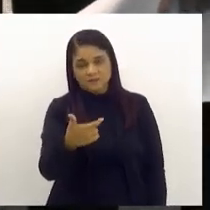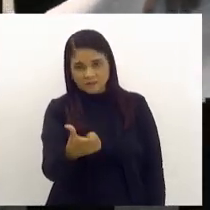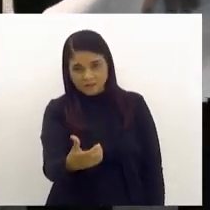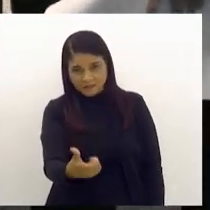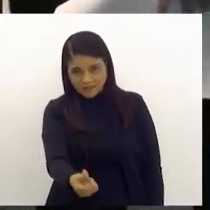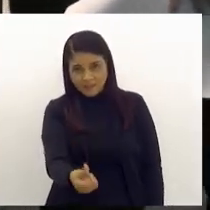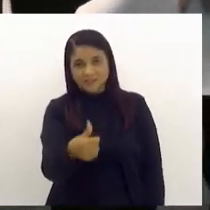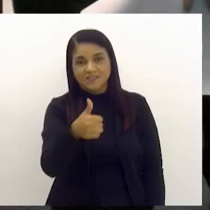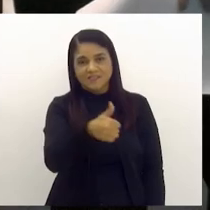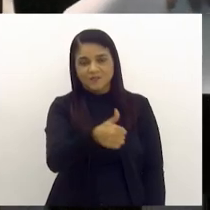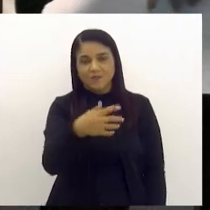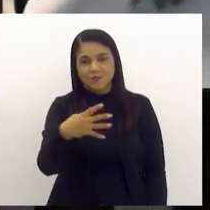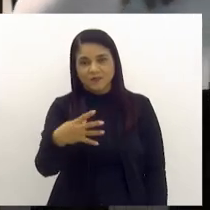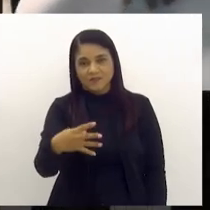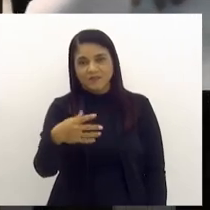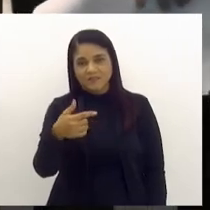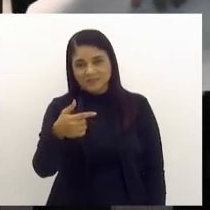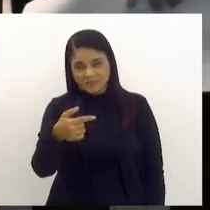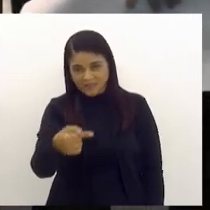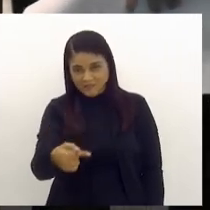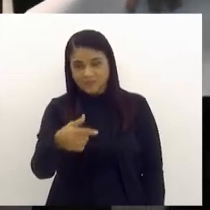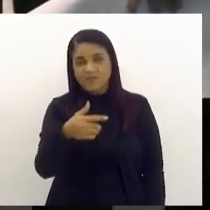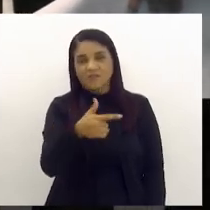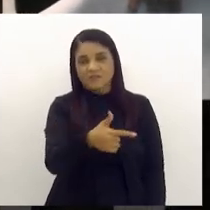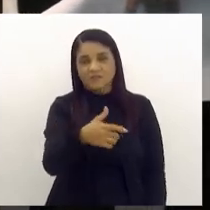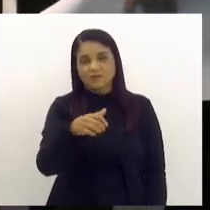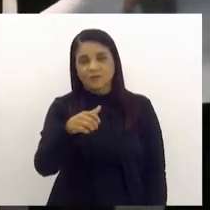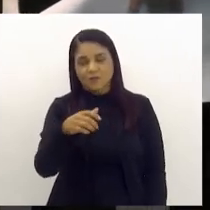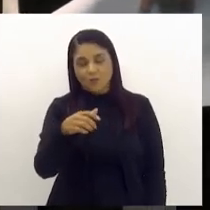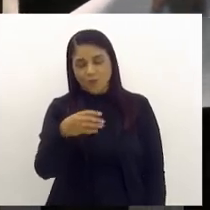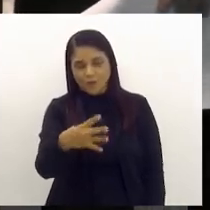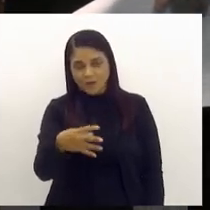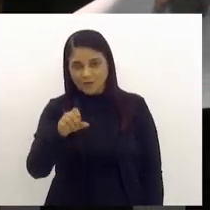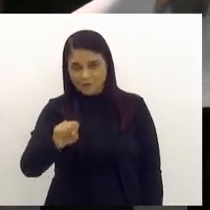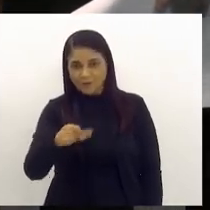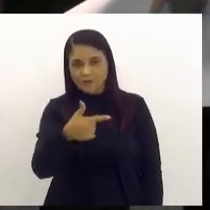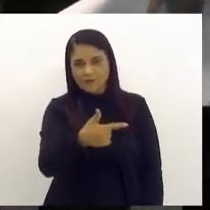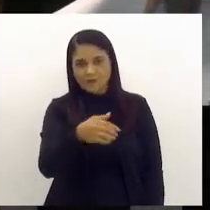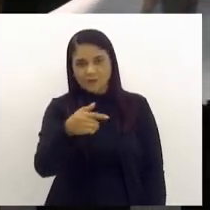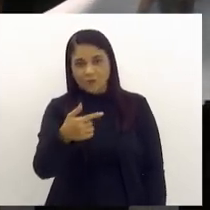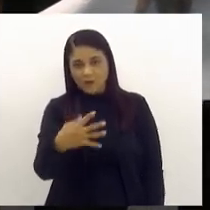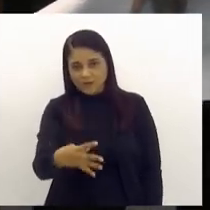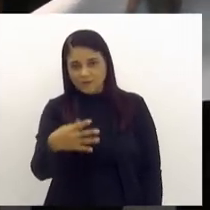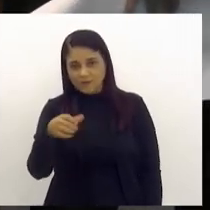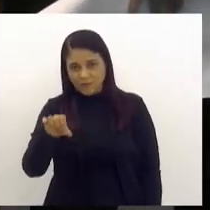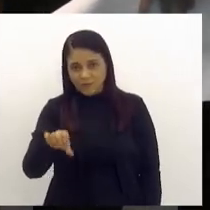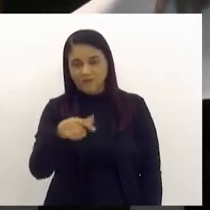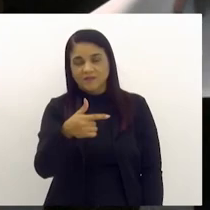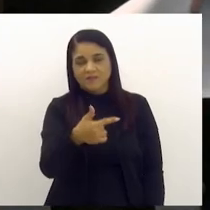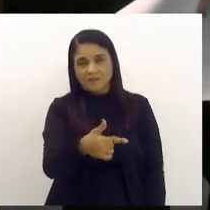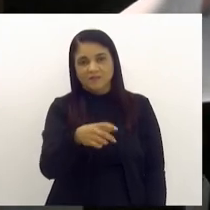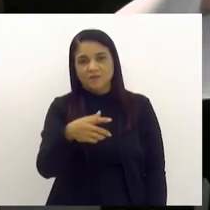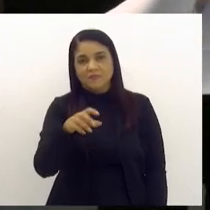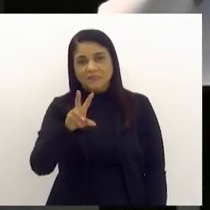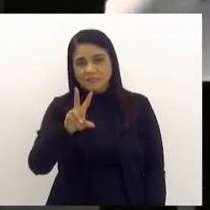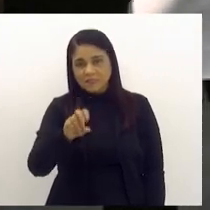147, 148, 149, 158, 187, 188 e, obviamente, para poupar Vossas